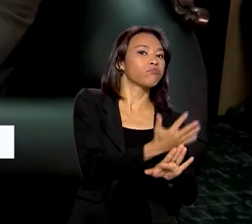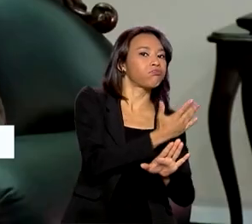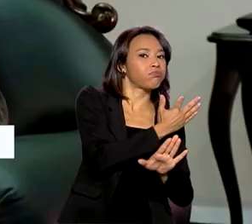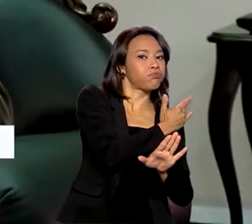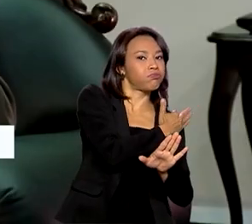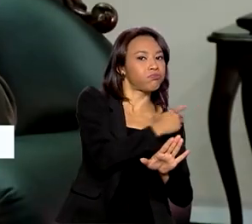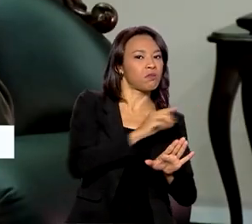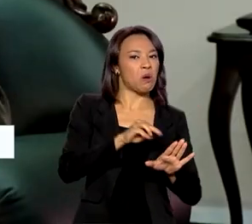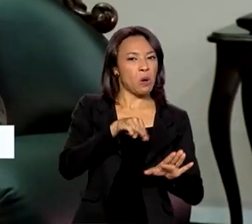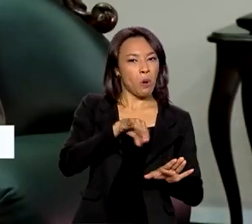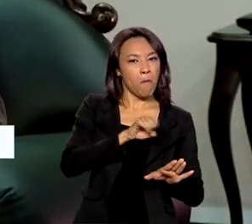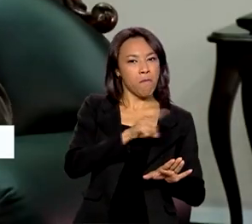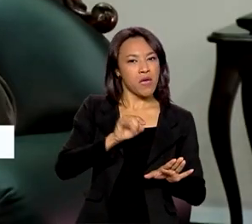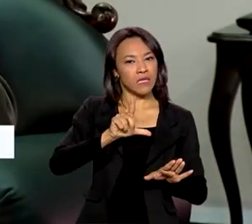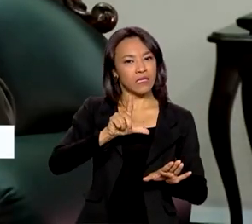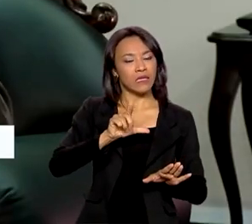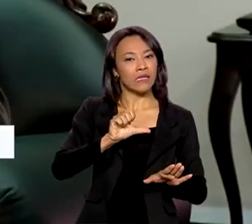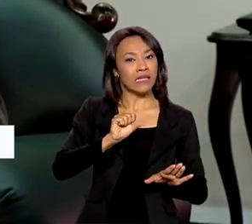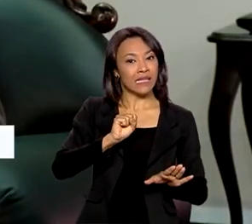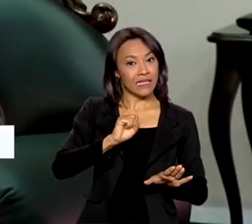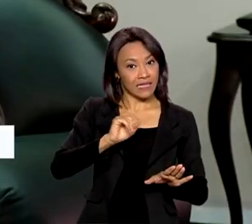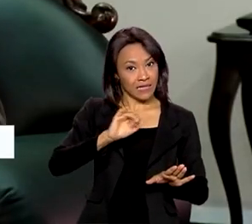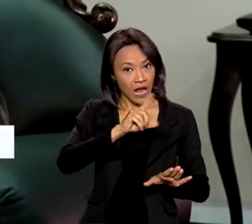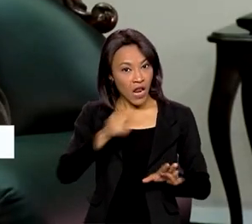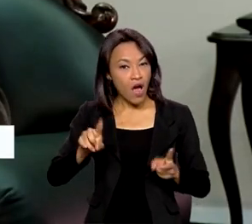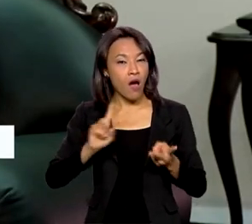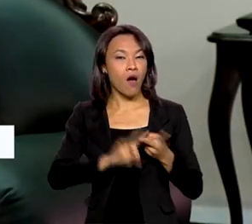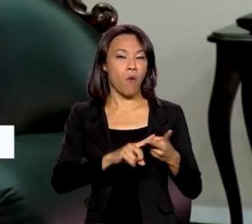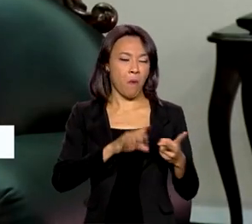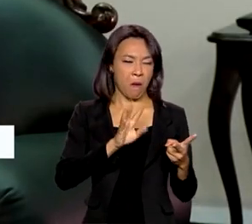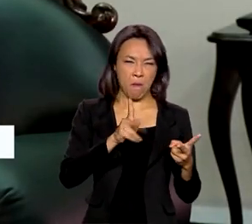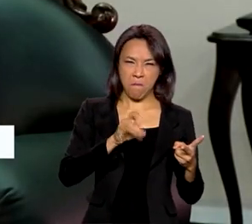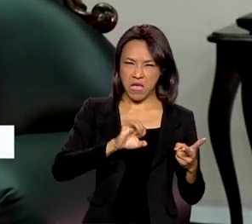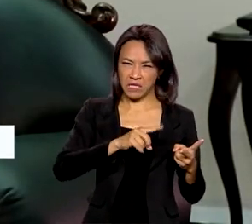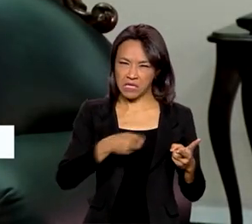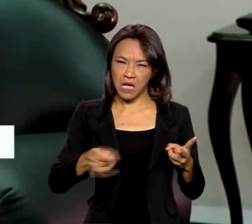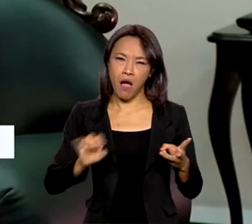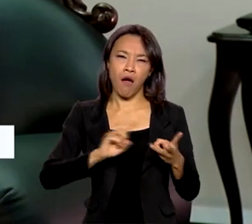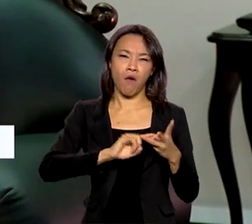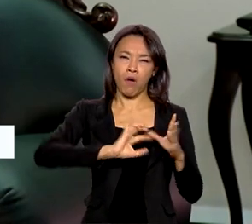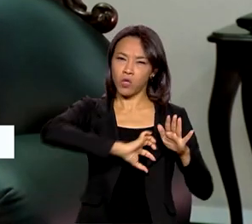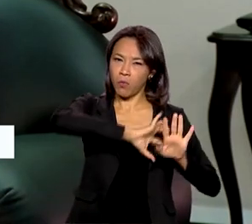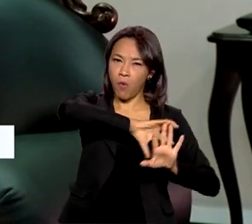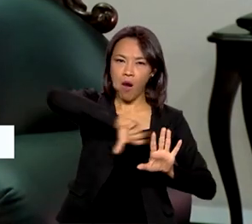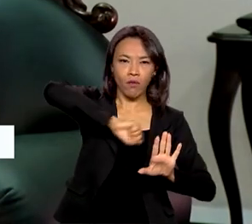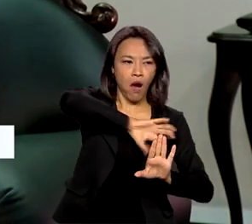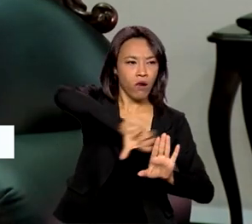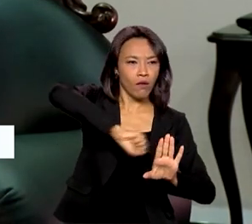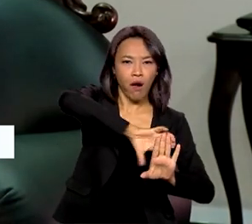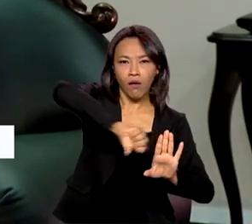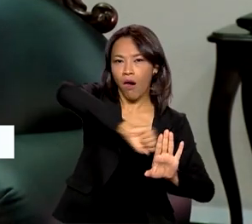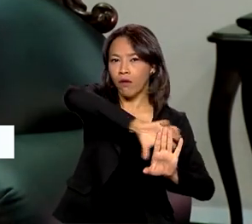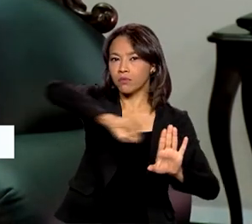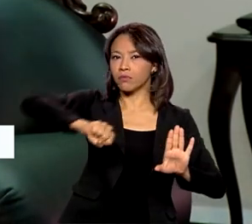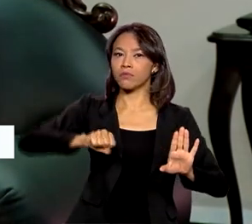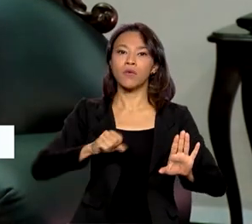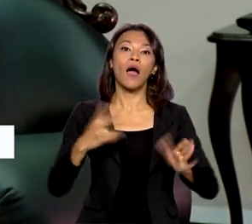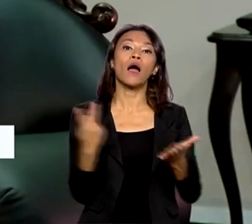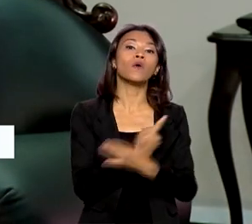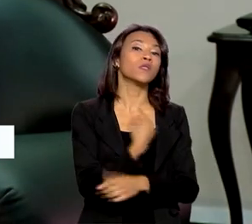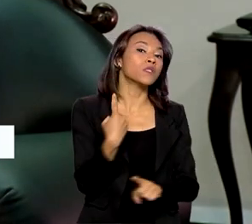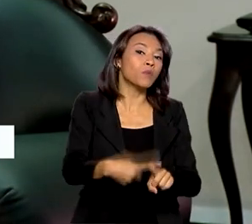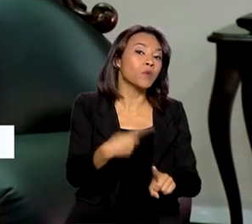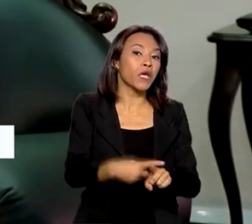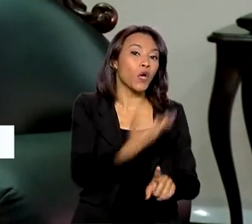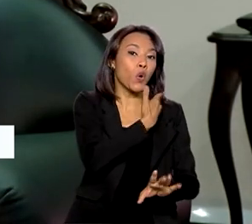anos o mensalão o petrolão os fundos de pensão tudo isso isso aconteceu porque